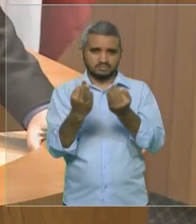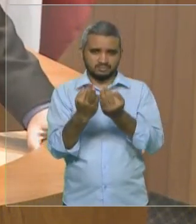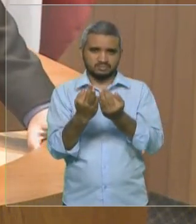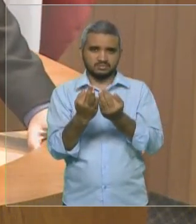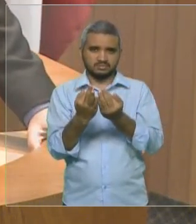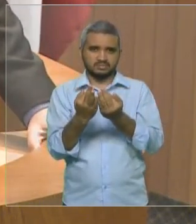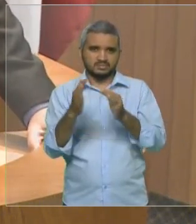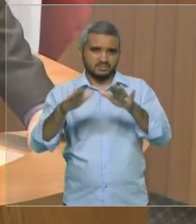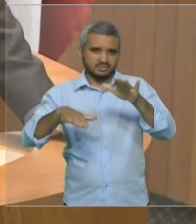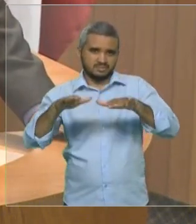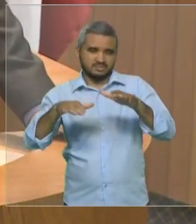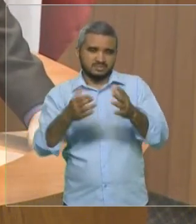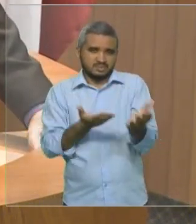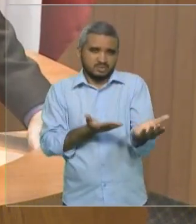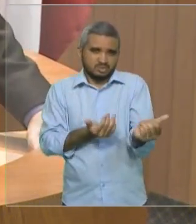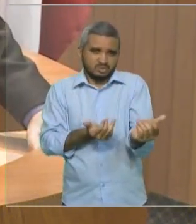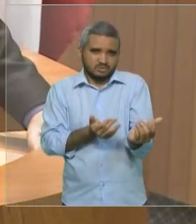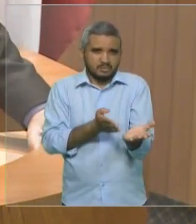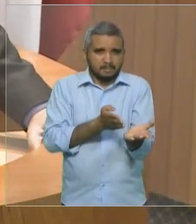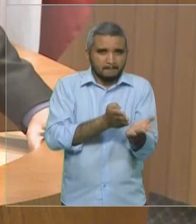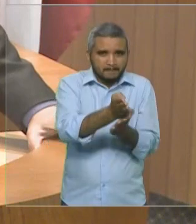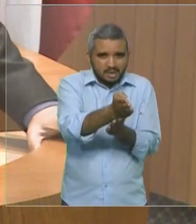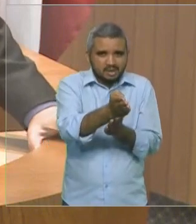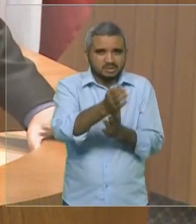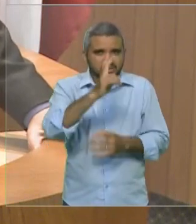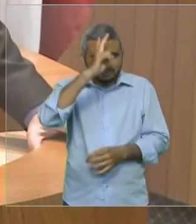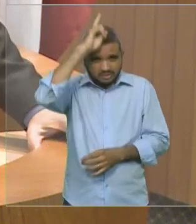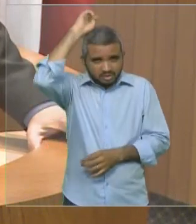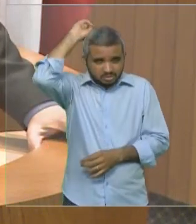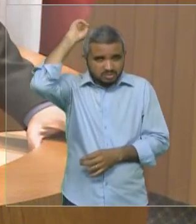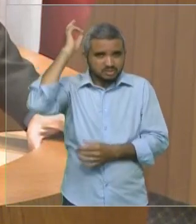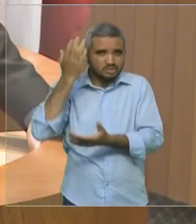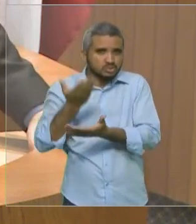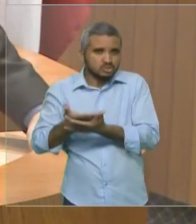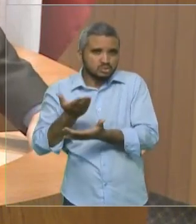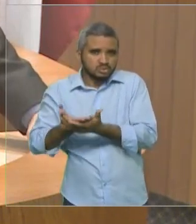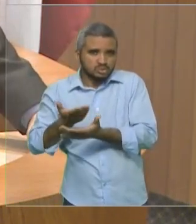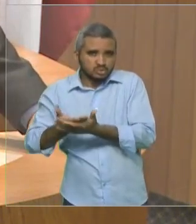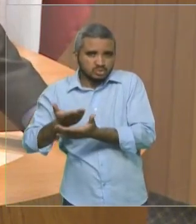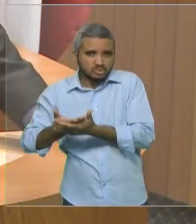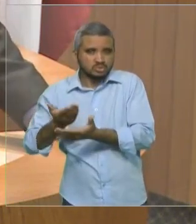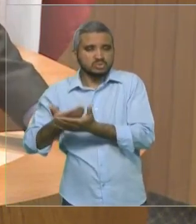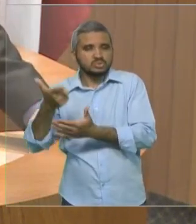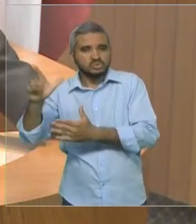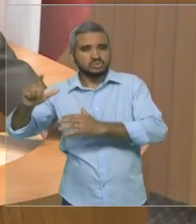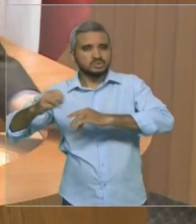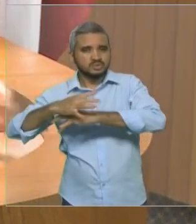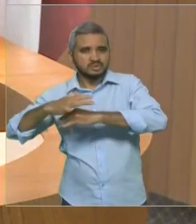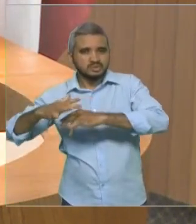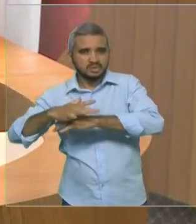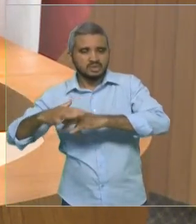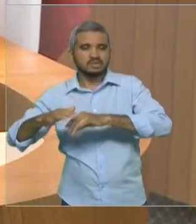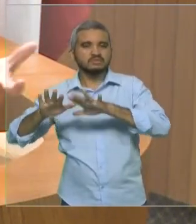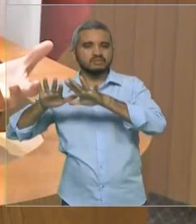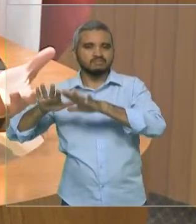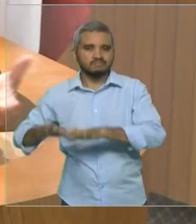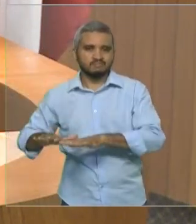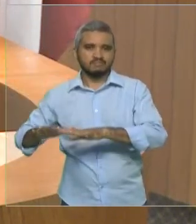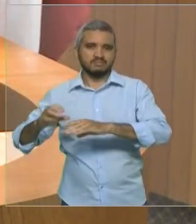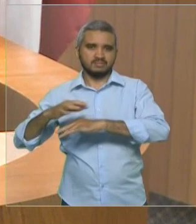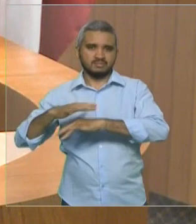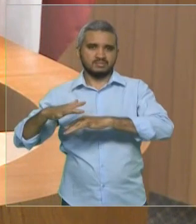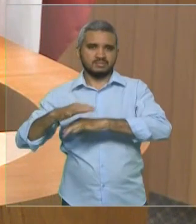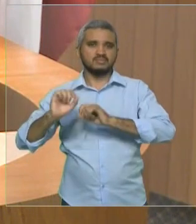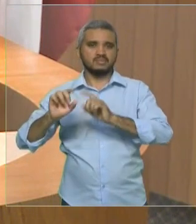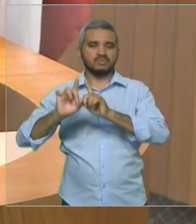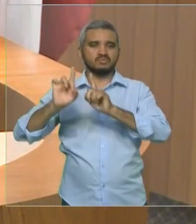no vestibular e vai fazer o ensino superior em outra cidade, geralmente ele já fica por lá e se separa de sua